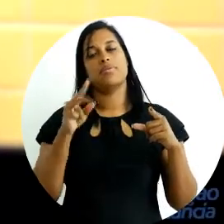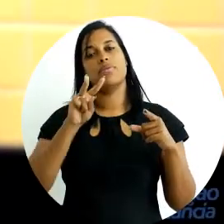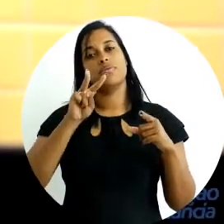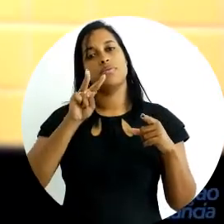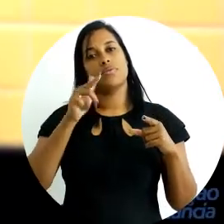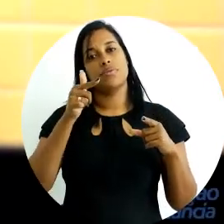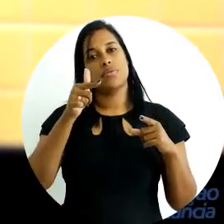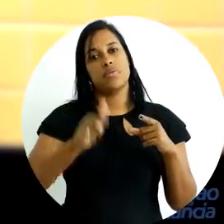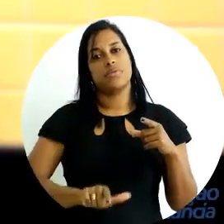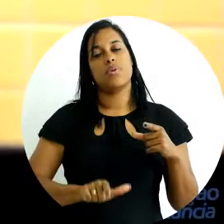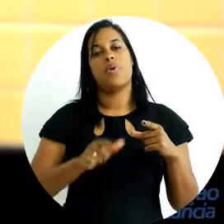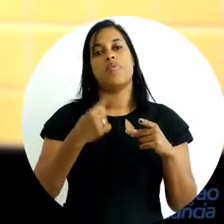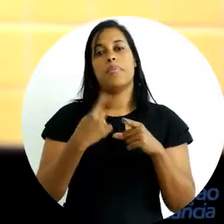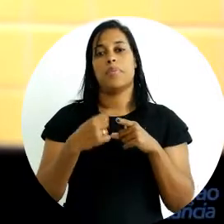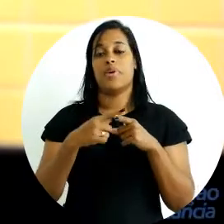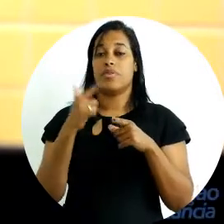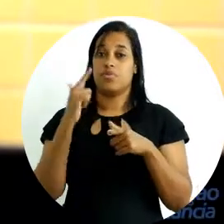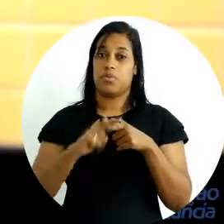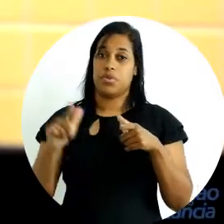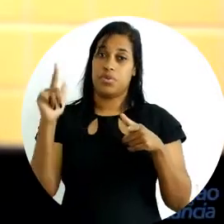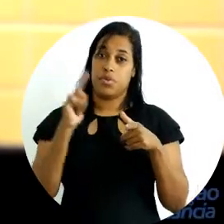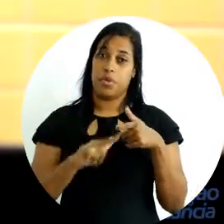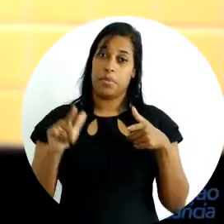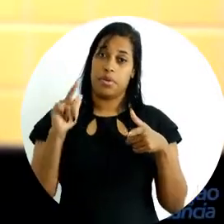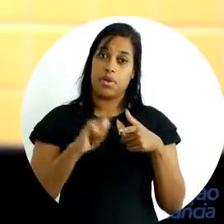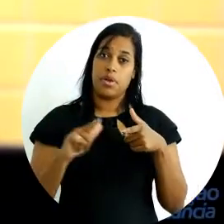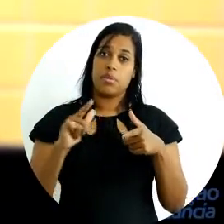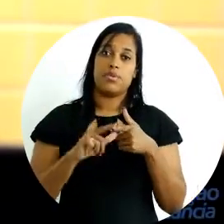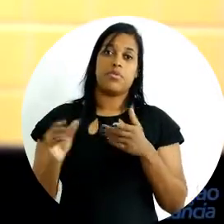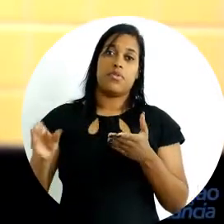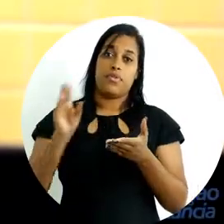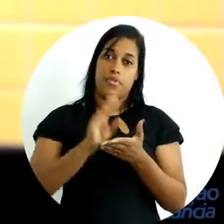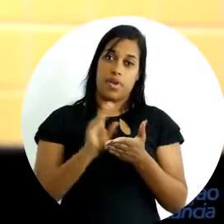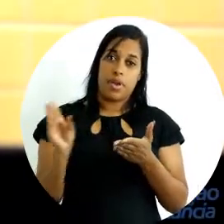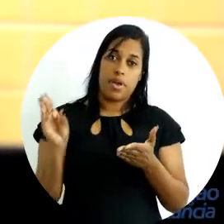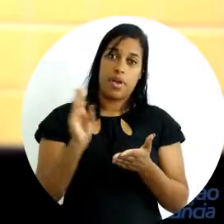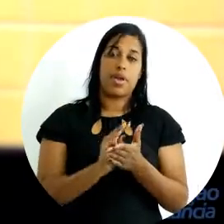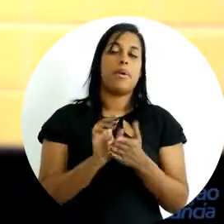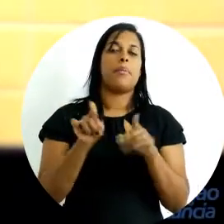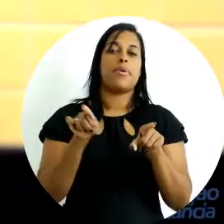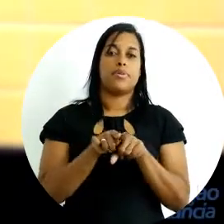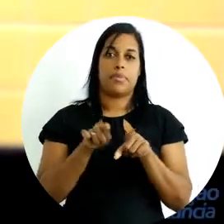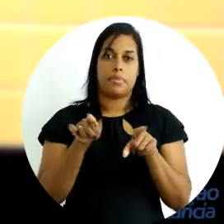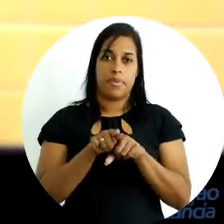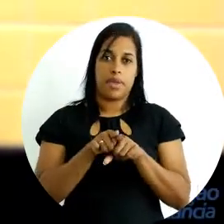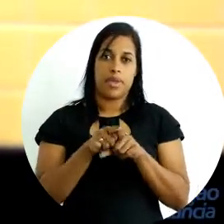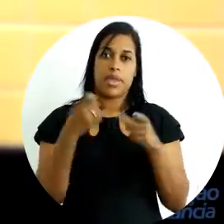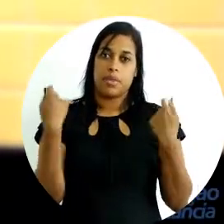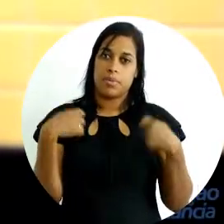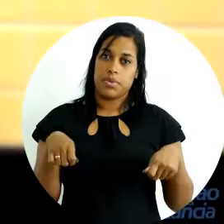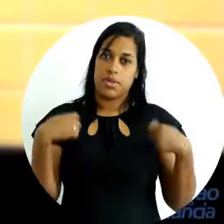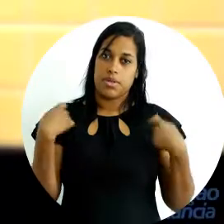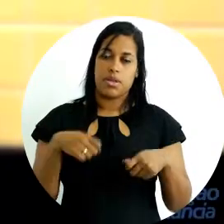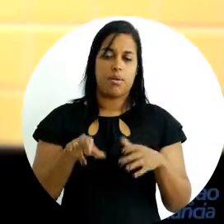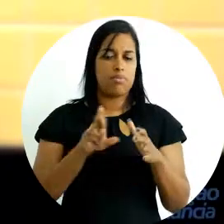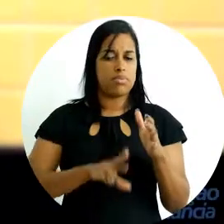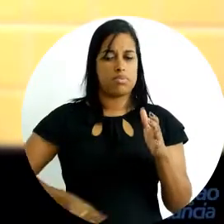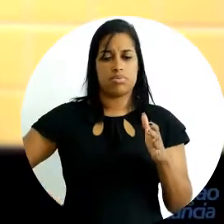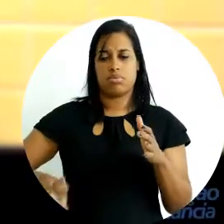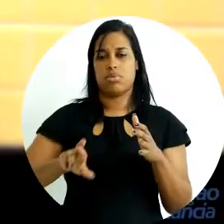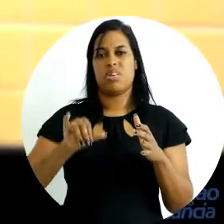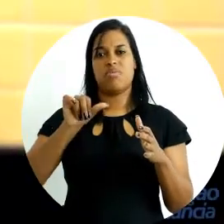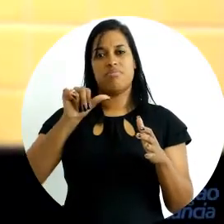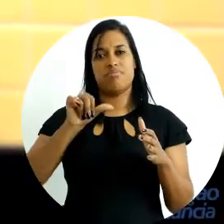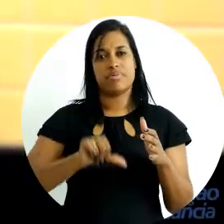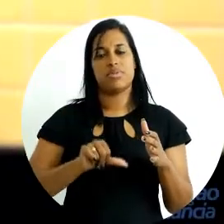entanto, mais uma vez, por conta dos problemas de arrecadação tributária, a instabilidade do Império, que tinha